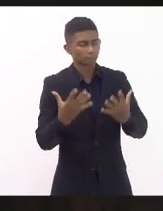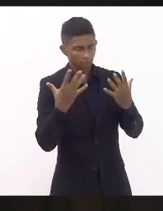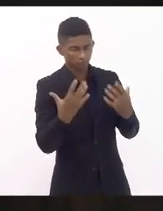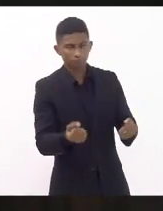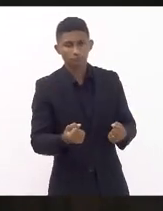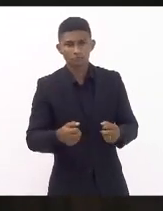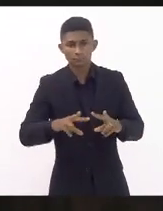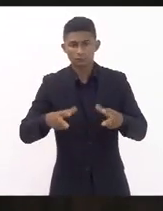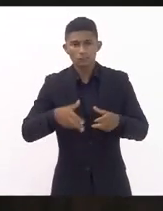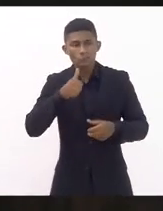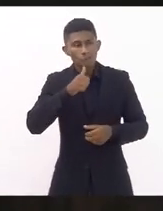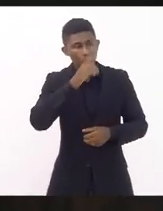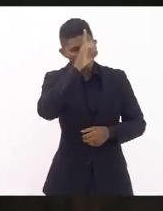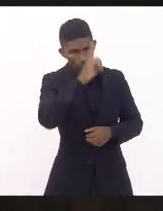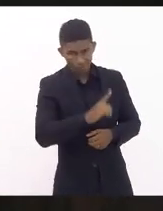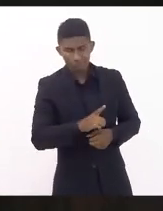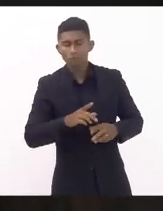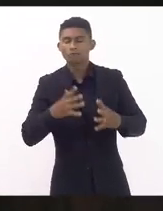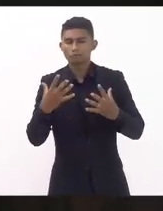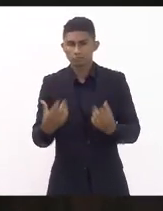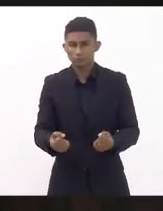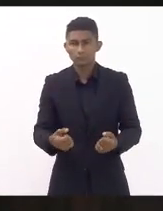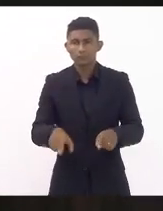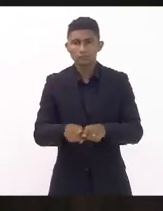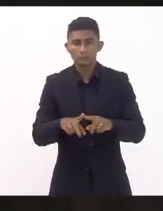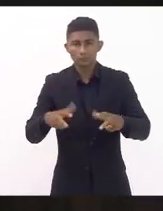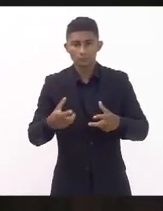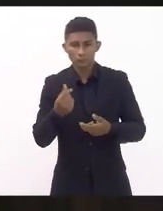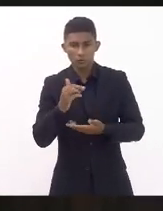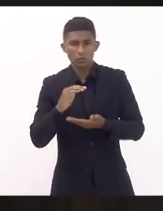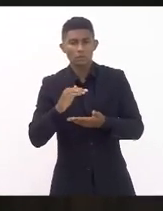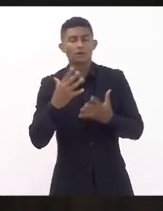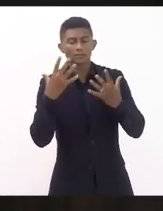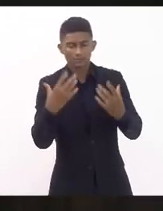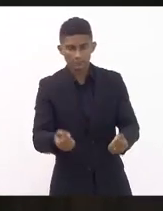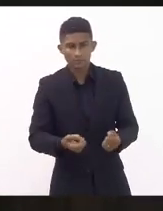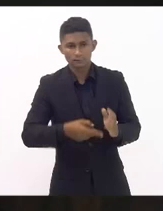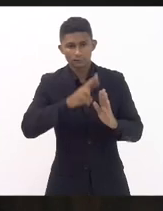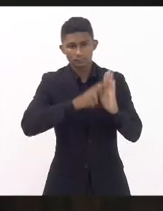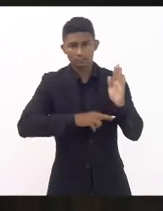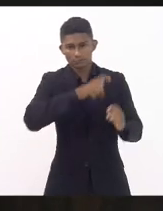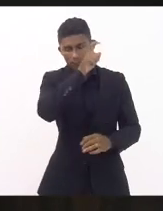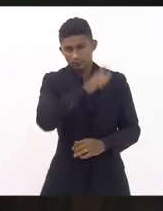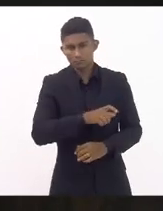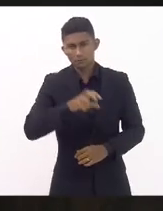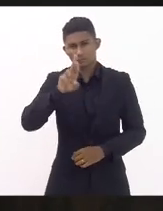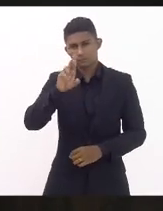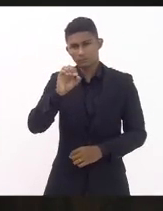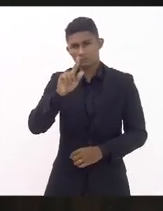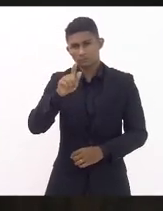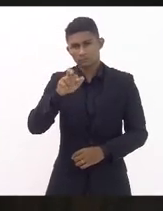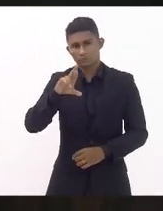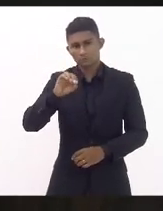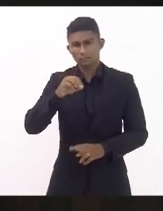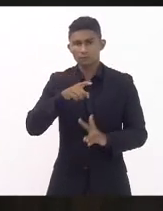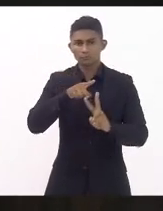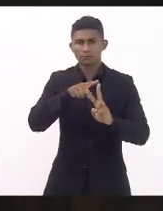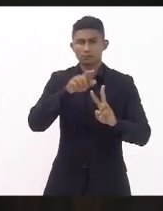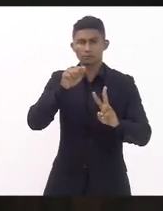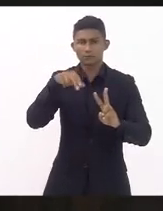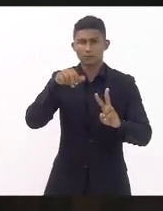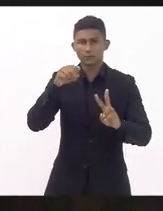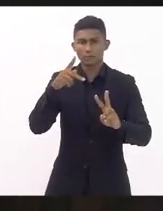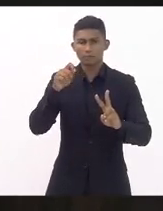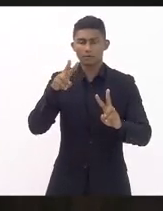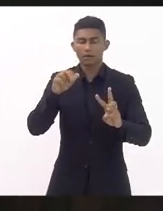favorável. Defesa do Direito da Mulher, favorável. De Orçamento, favorável. Relatores, deputados Rogério Lisboa, Ana Paula Richuan, Aldeia Carneiro,